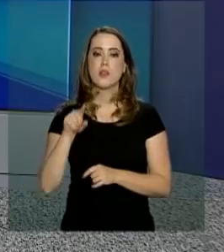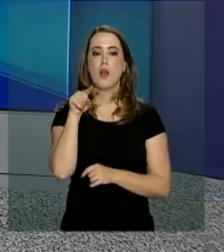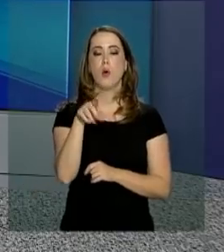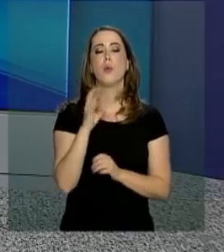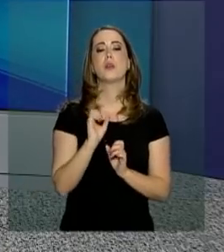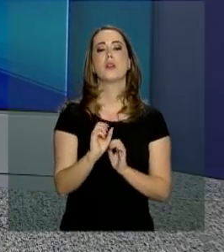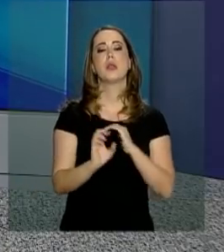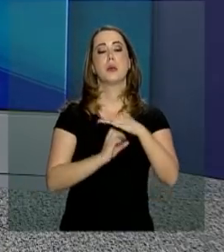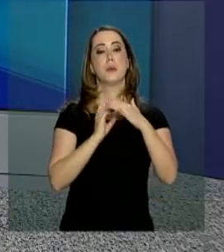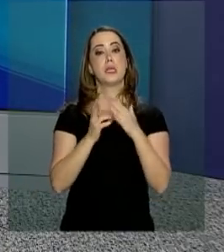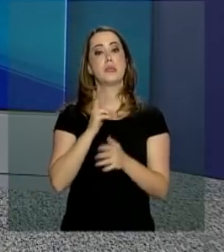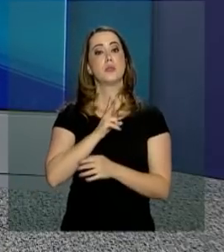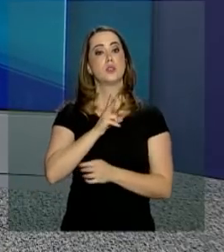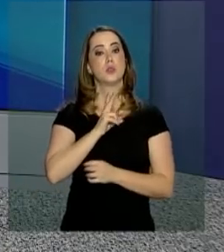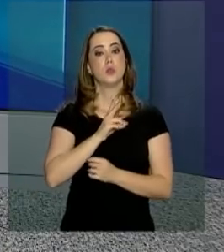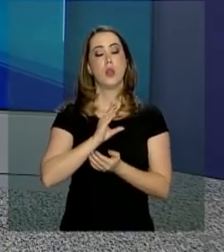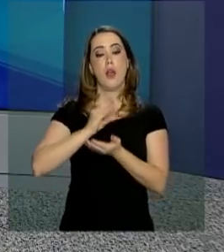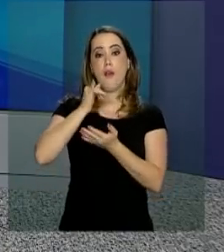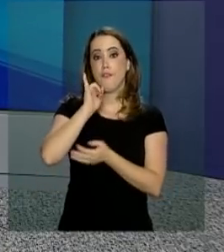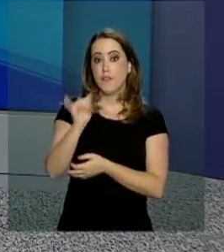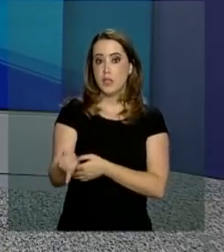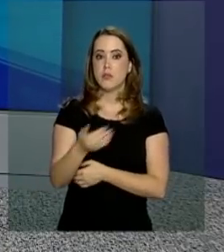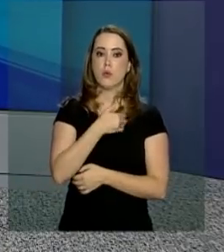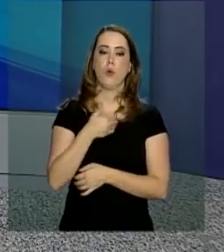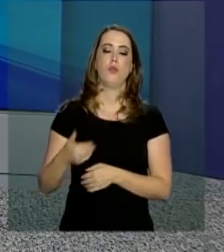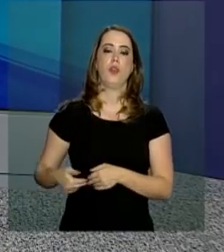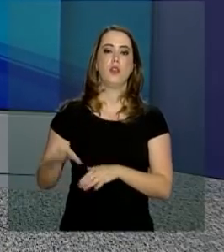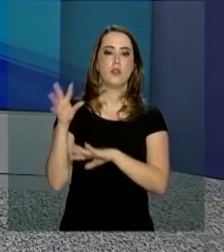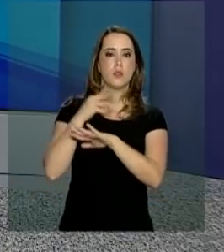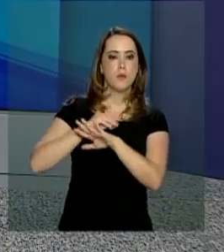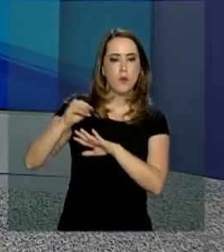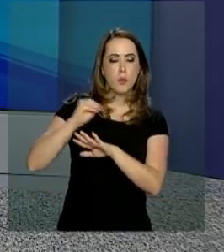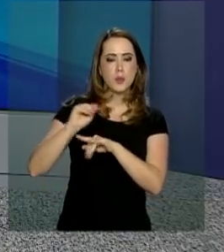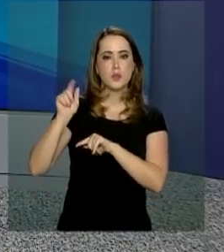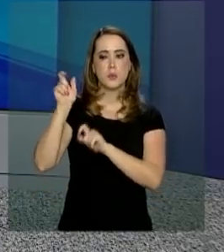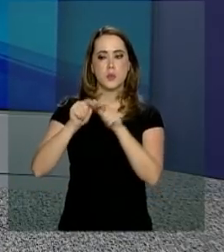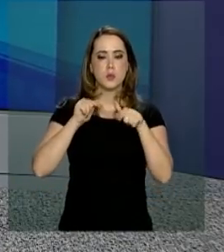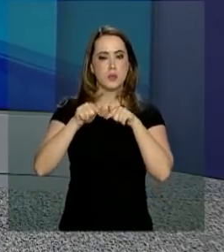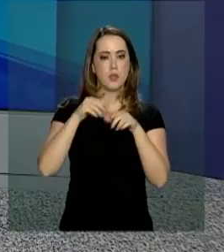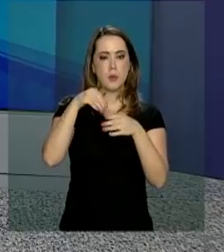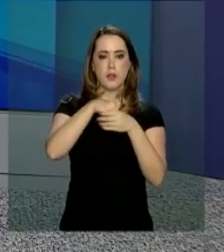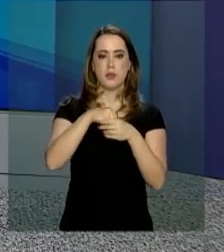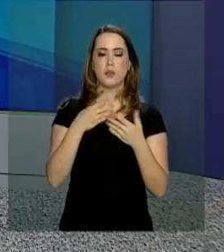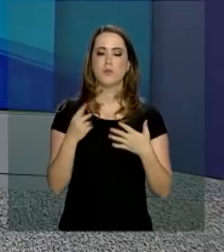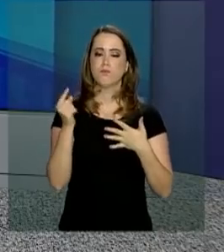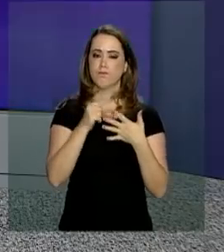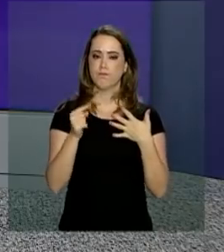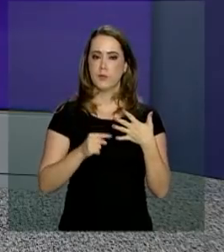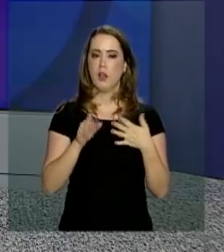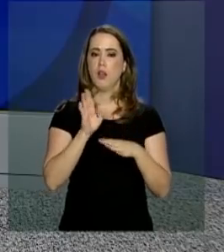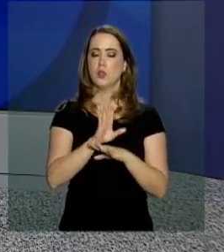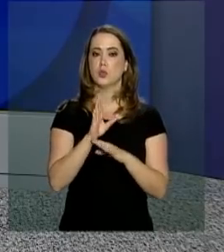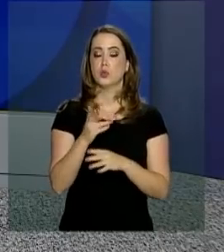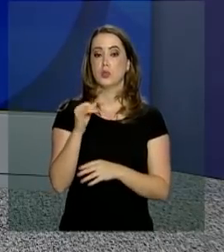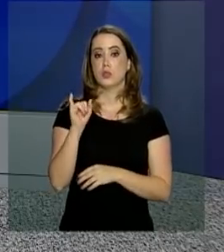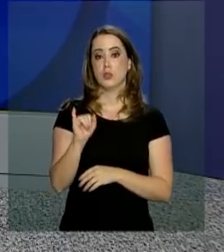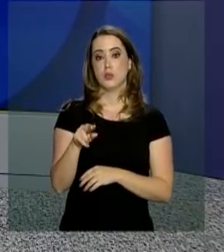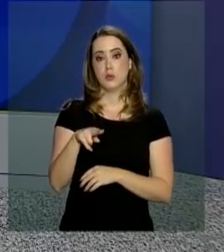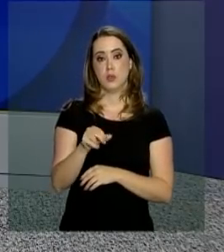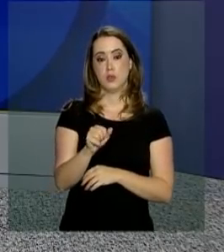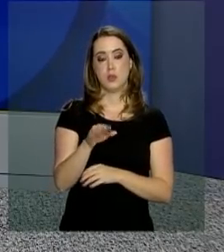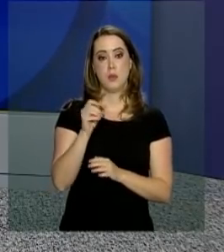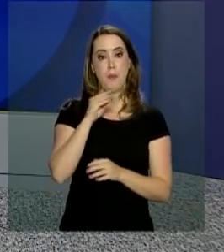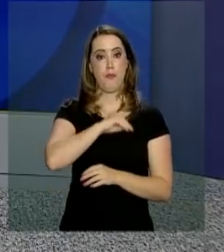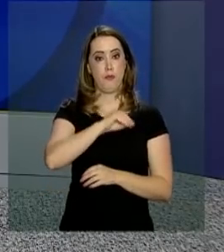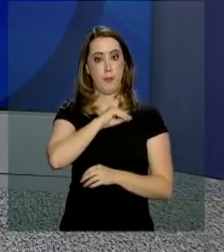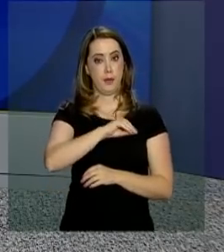empregadores da iniciativa privada enviem ao governo as informações sobre os trabalhadores. Entre elas, contribuições previdenciárias, folha